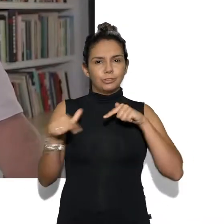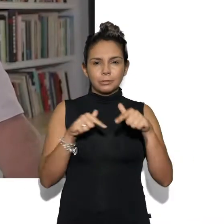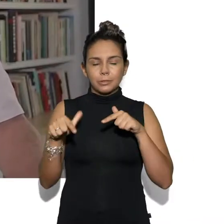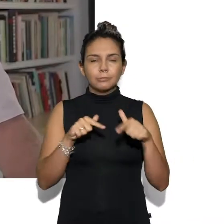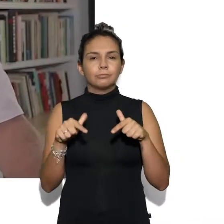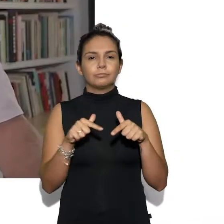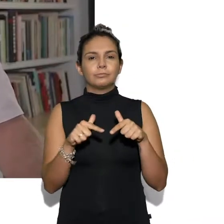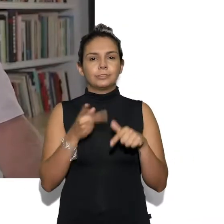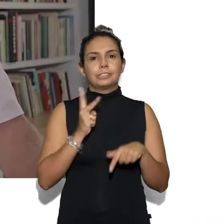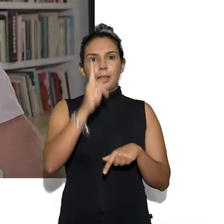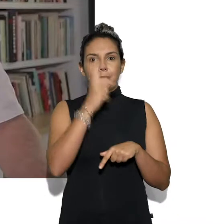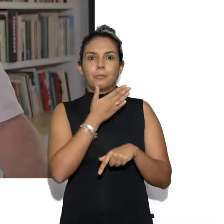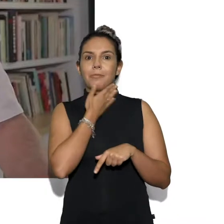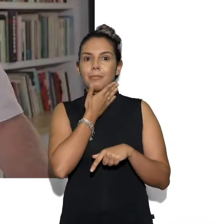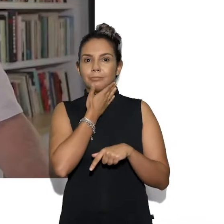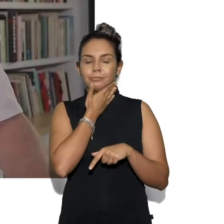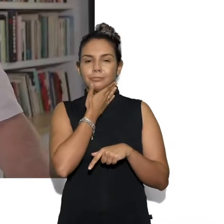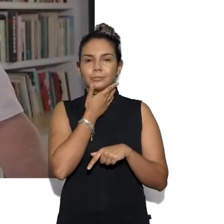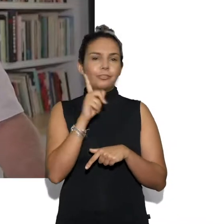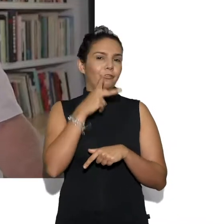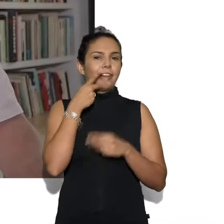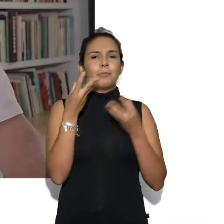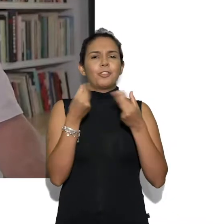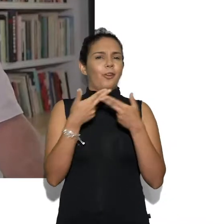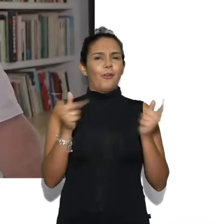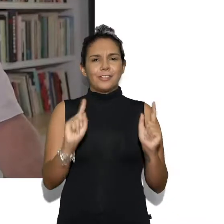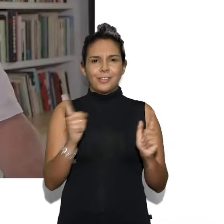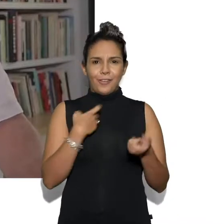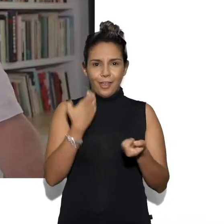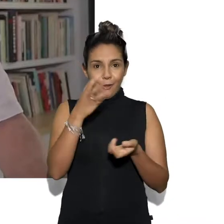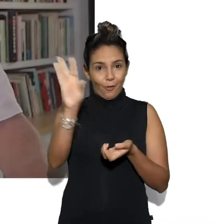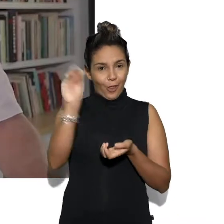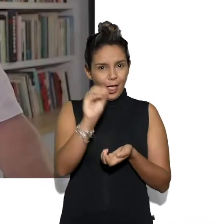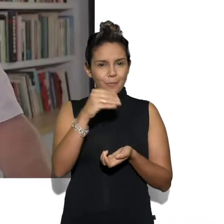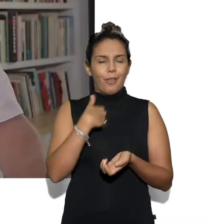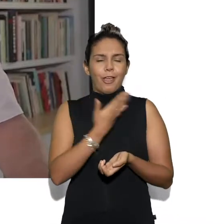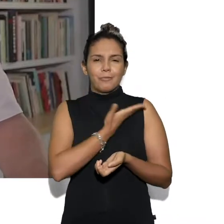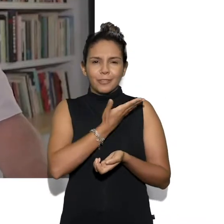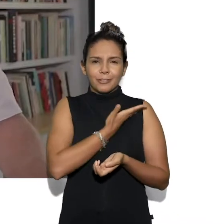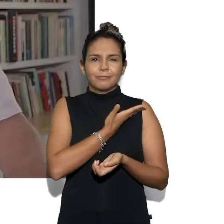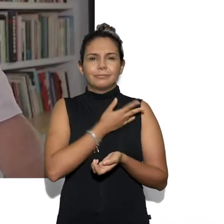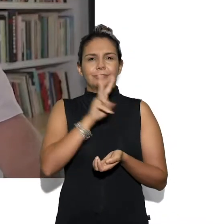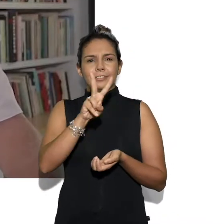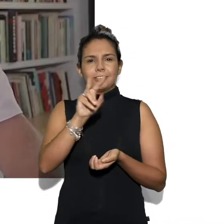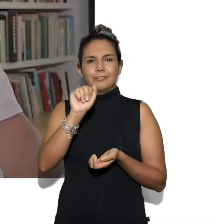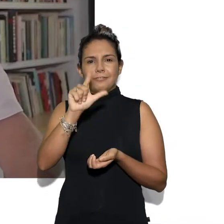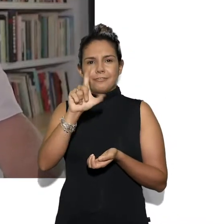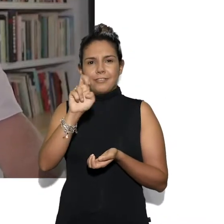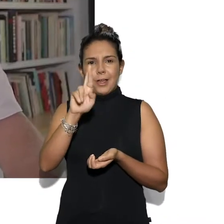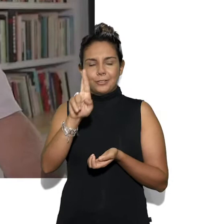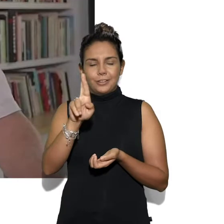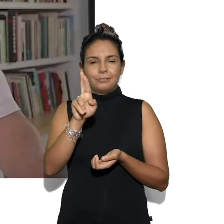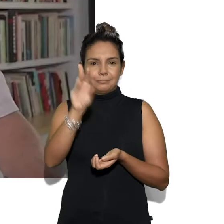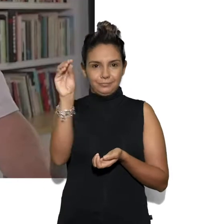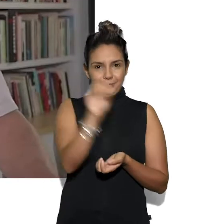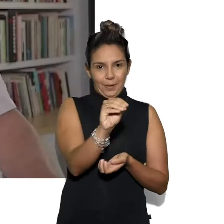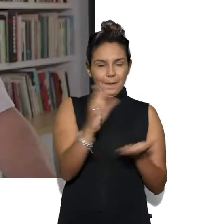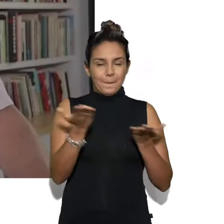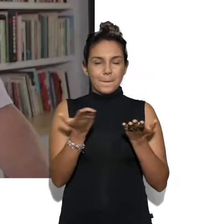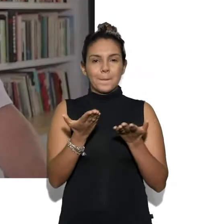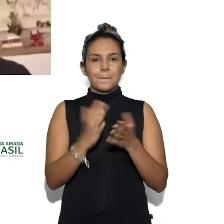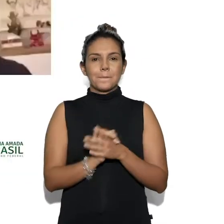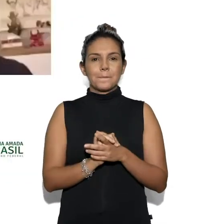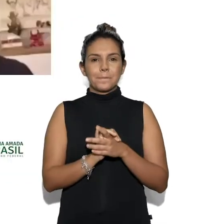Trabalho no Sempre um Papo. E eu não vou nem falar muito, eu quero colocar meu queridíssimo Walter Ugumãe na tela.